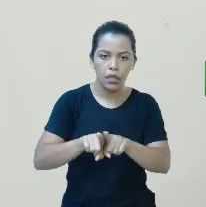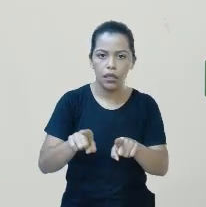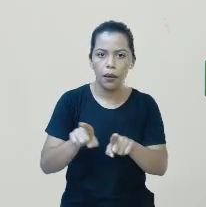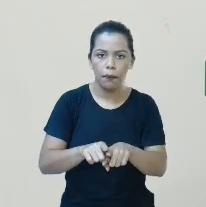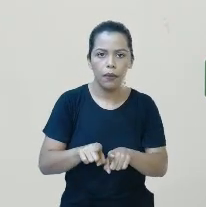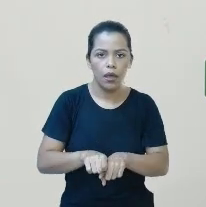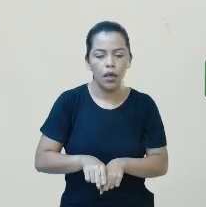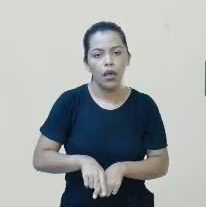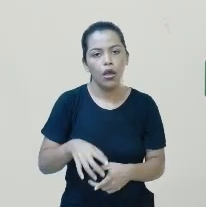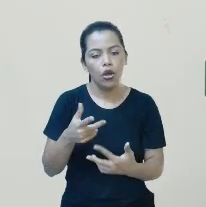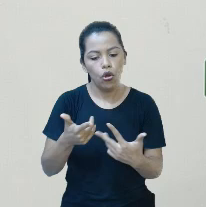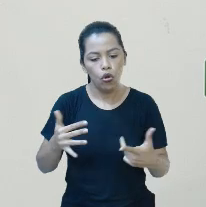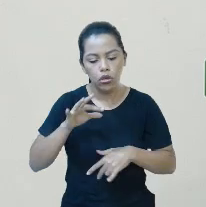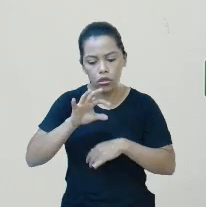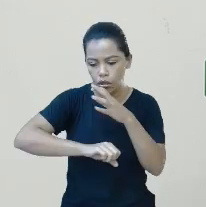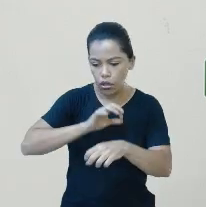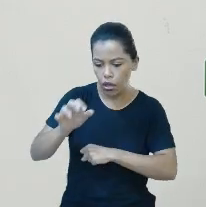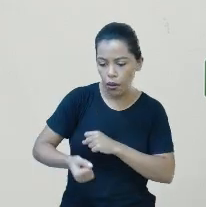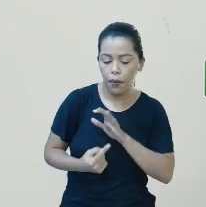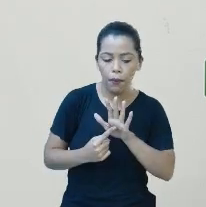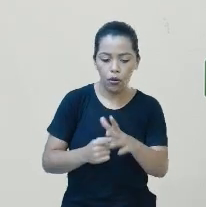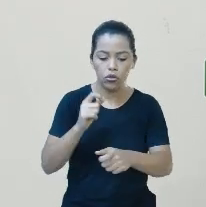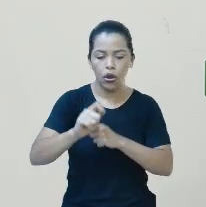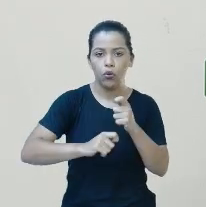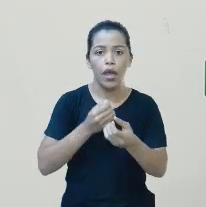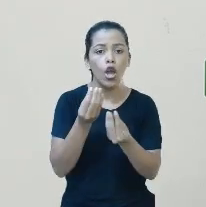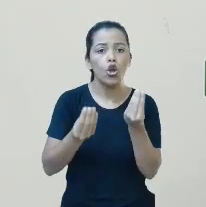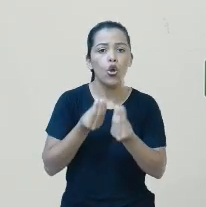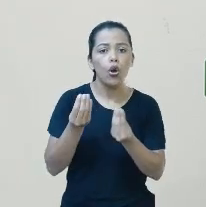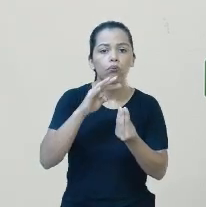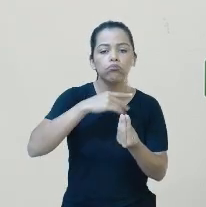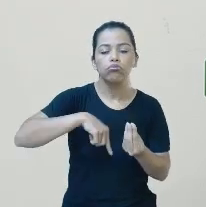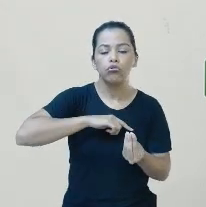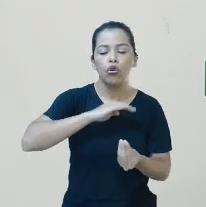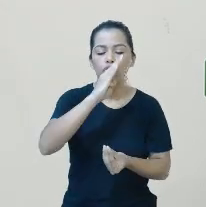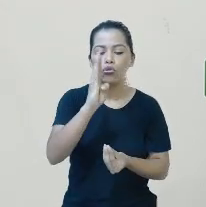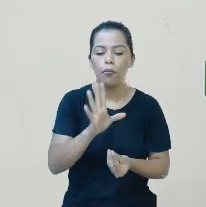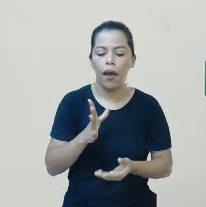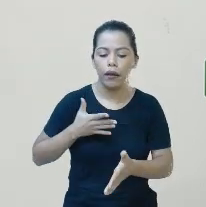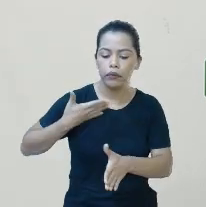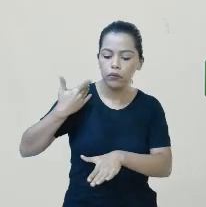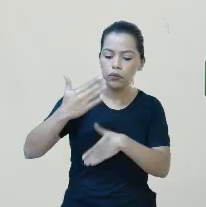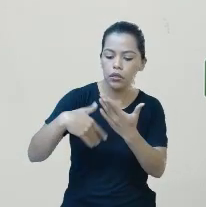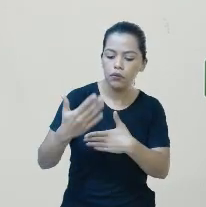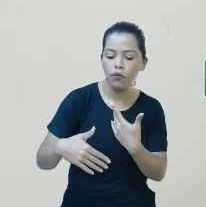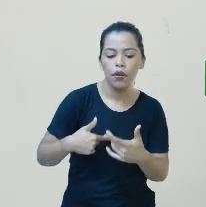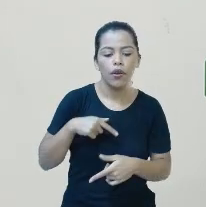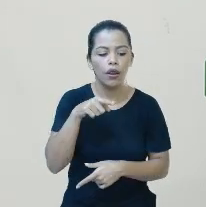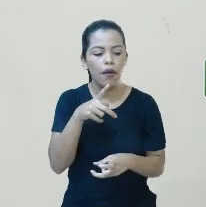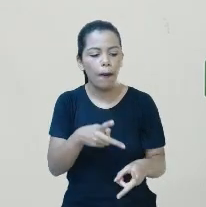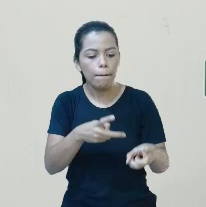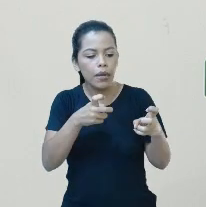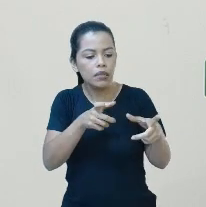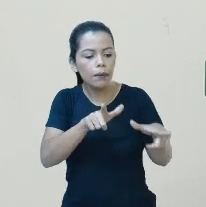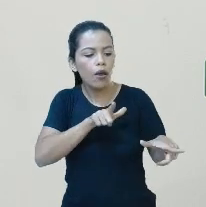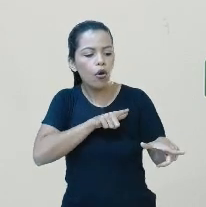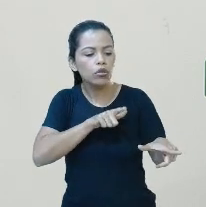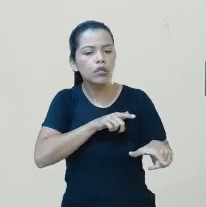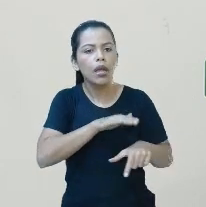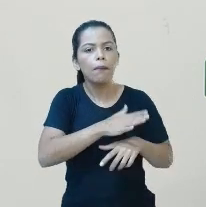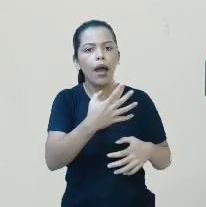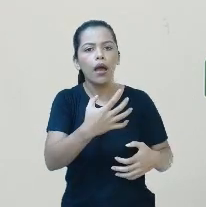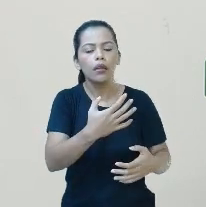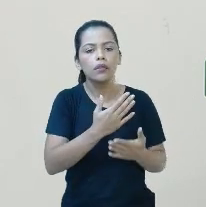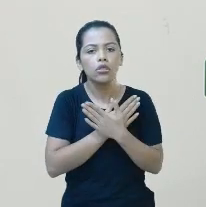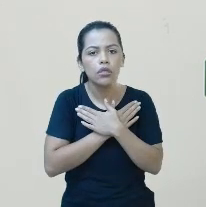ajudar o desenvolvimento do nosso país, tá certo? Ele que vai detectar onde está tendo mais desemprego, onde a fome está atacando